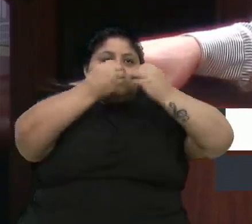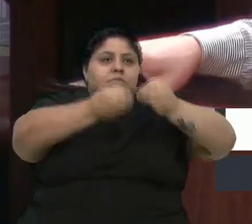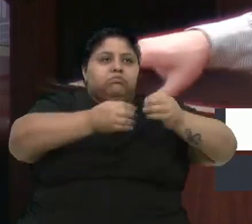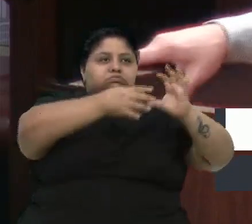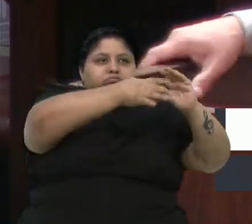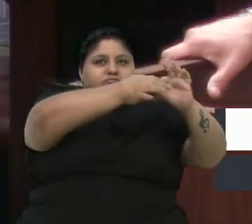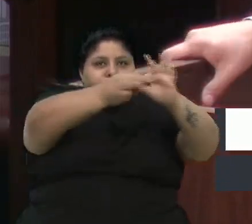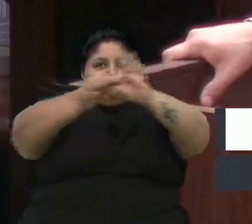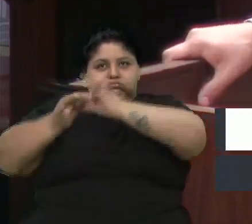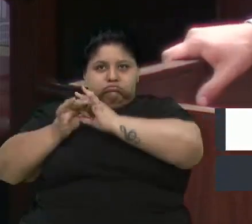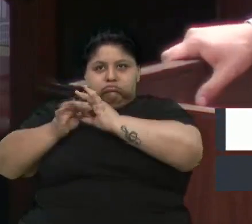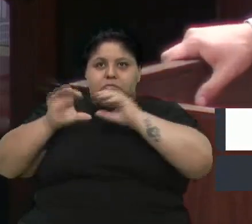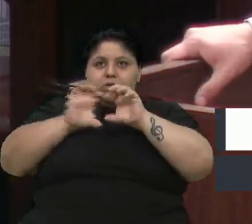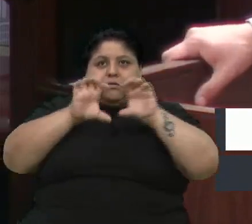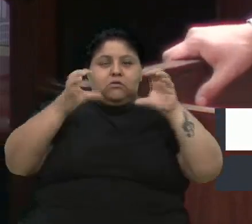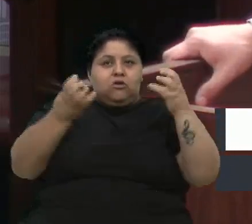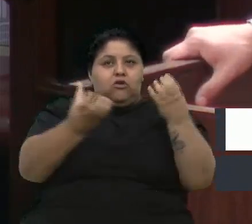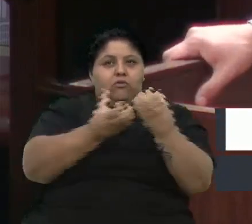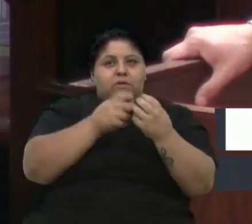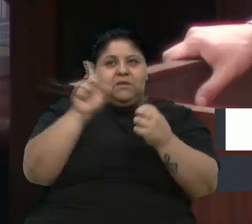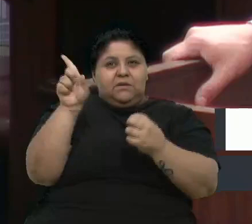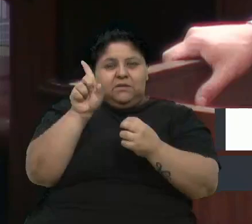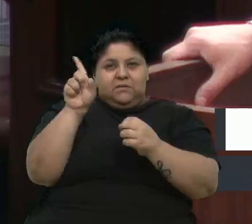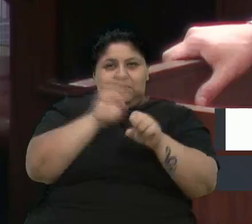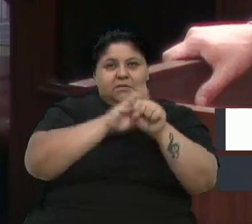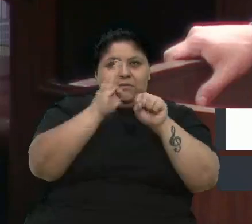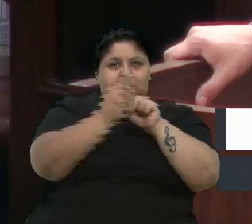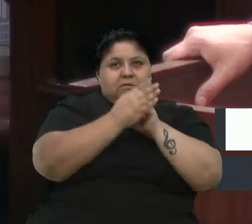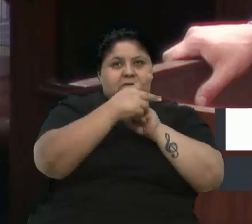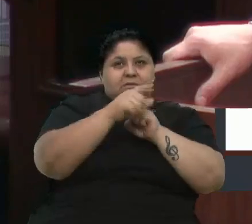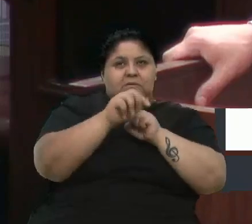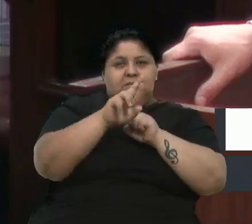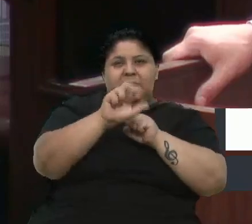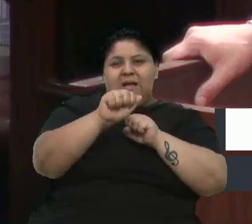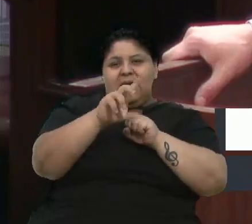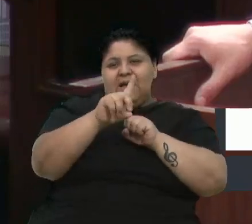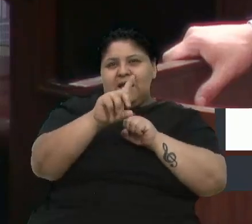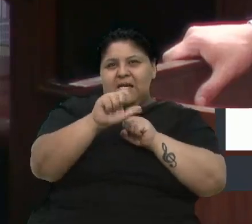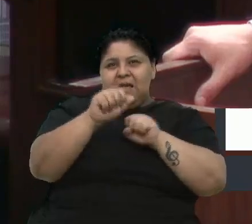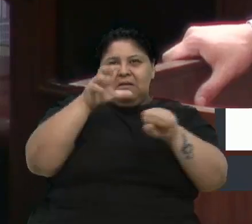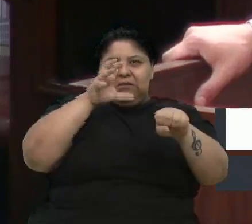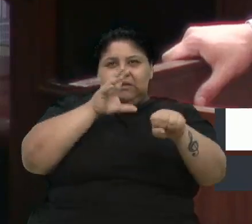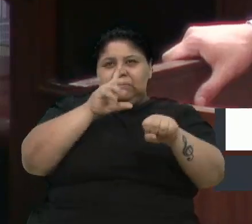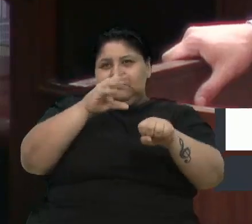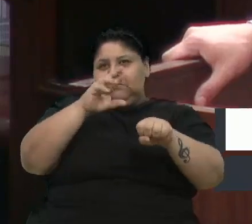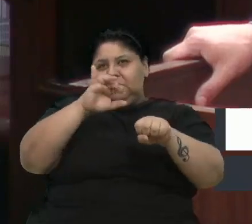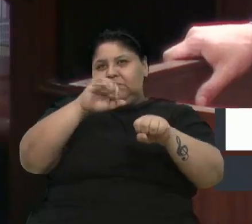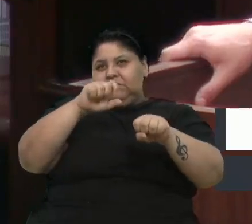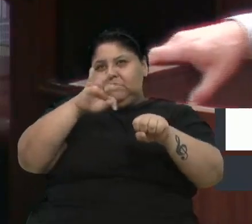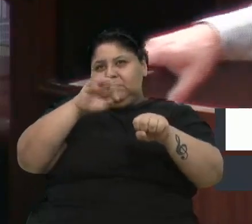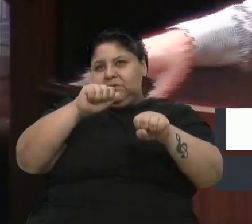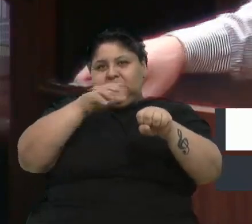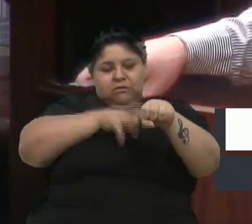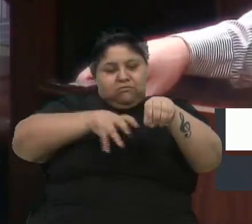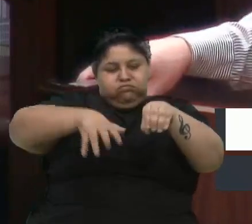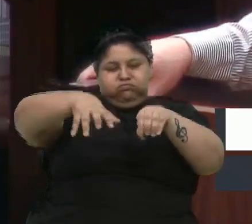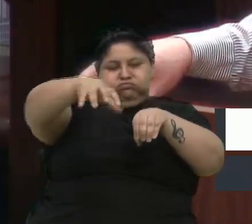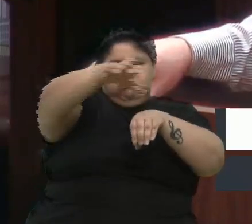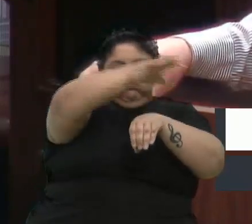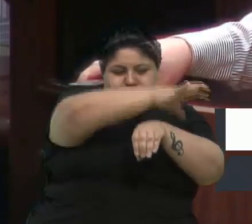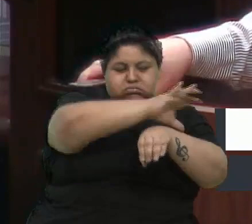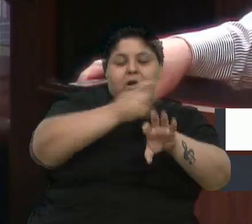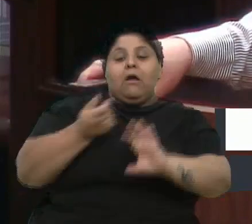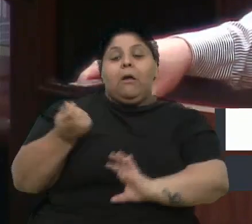A comunidade da Parada Cristal, loteamento Santa Rita, Balardim, Parque dos Pinhais, ela necessita e precisa,